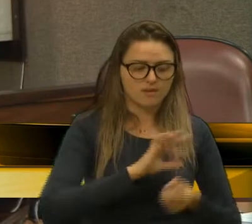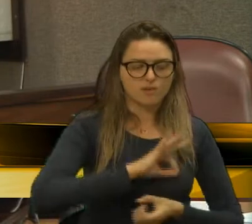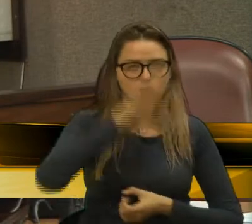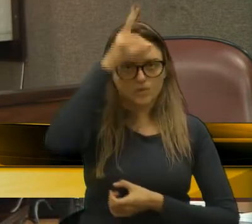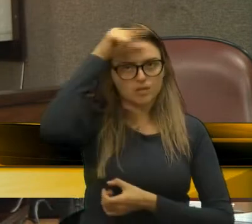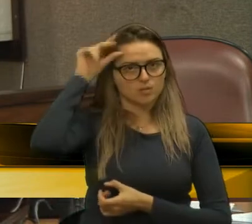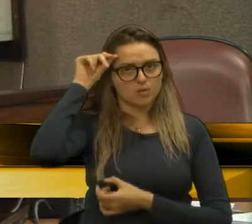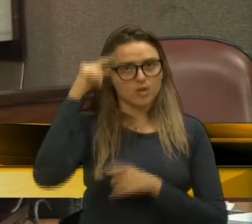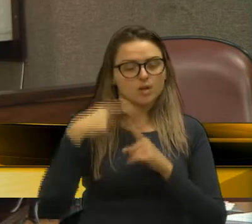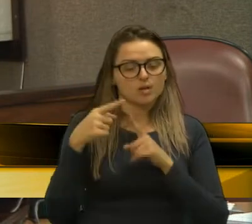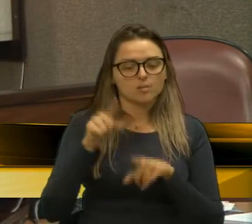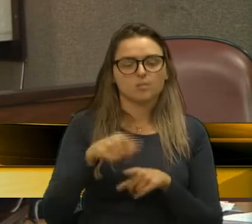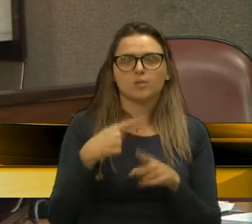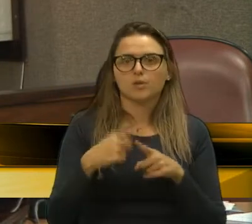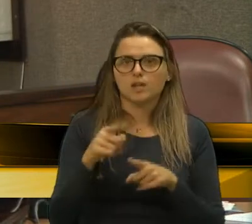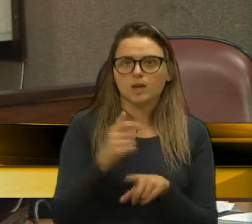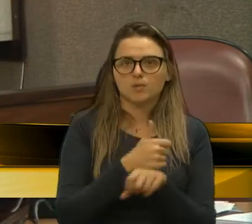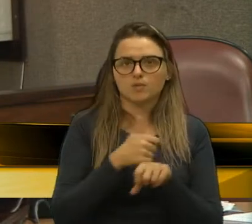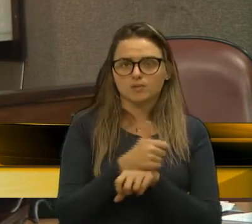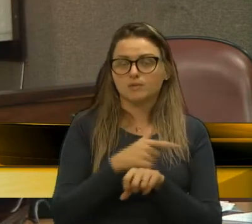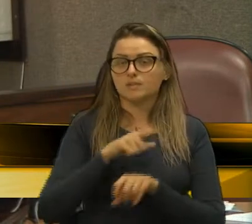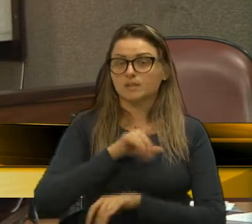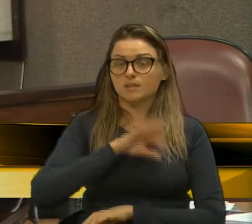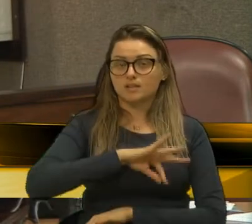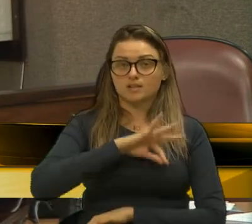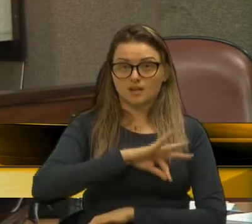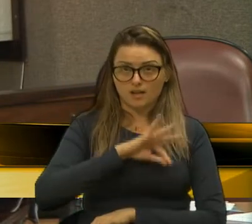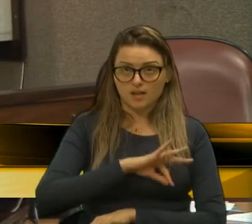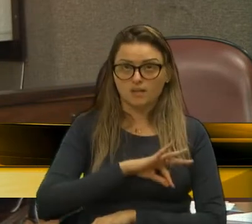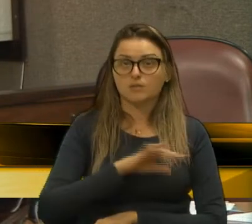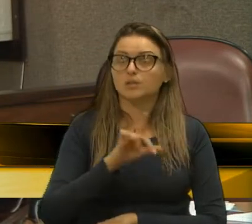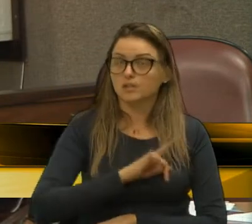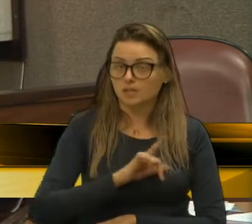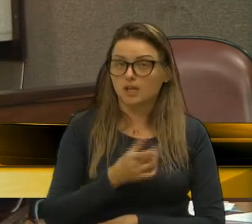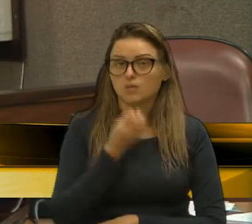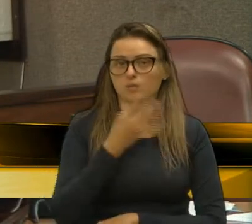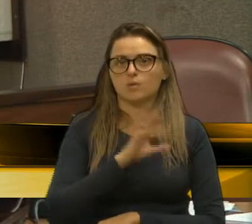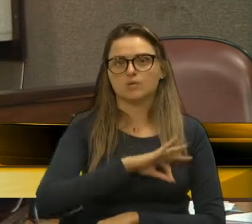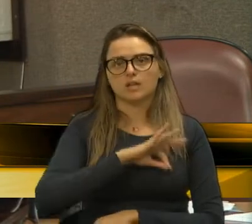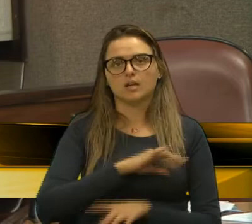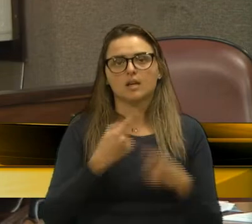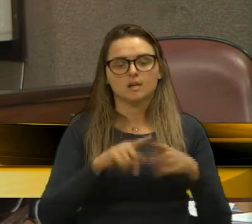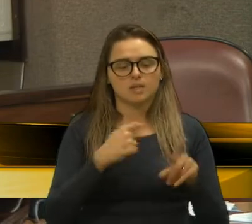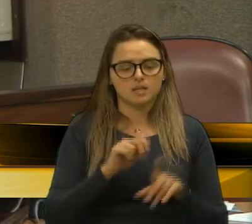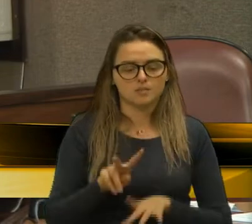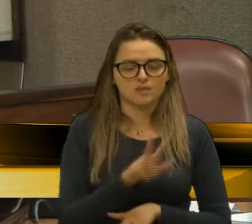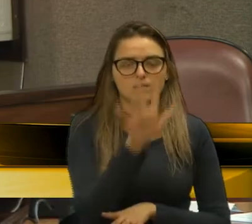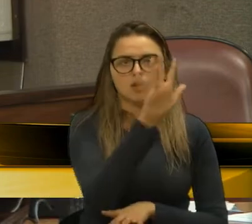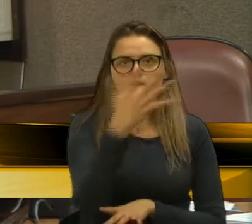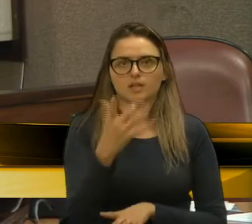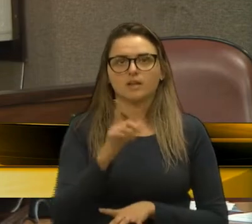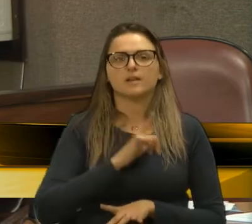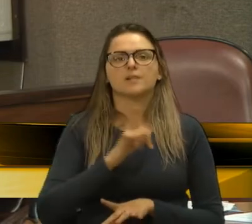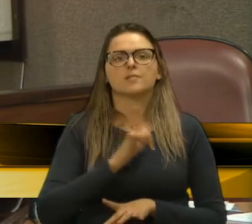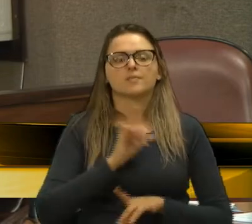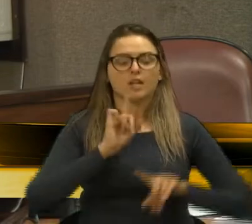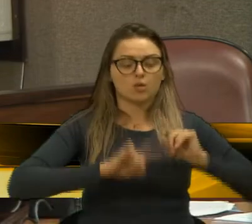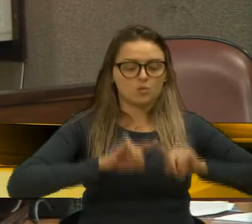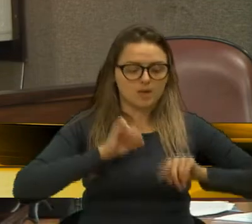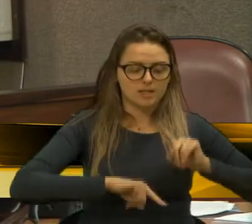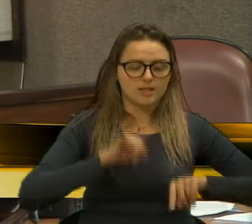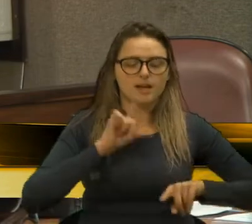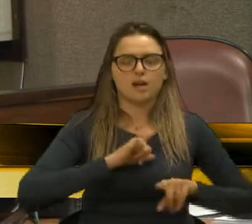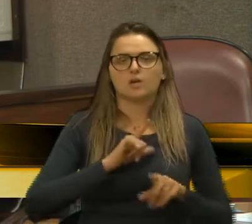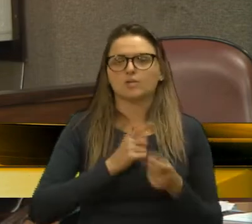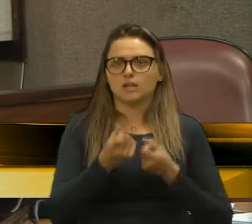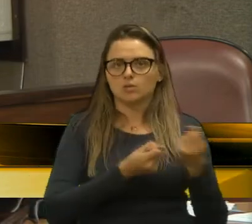e que ganha o salário e muito bem mas merece ser valorizado com equipamento todos com viaturas